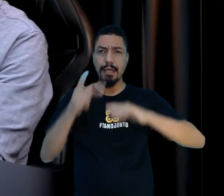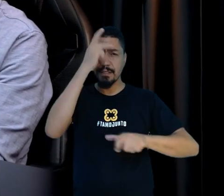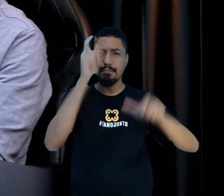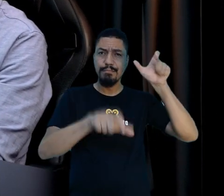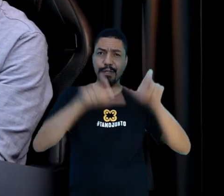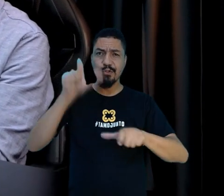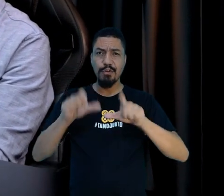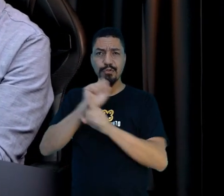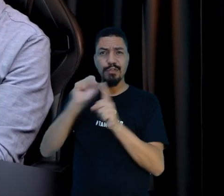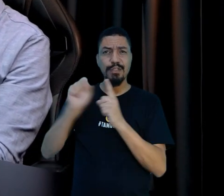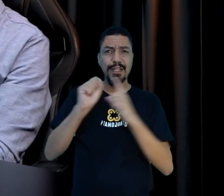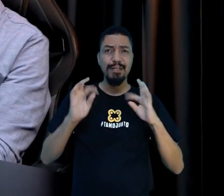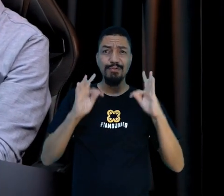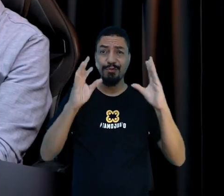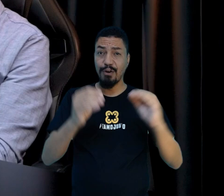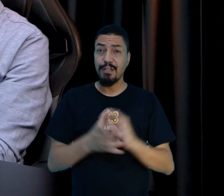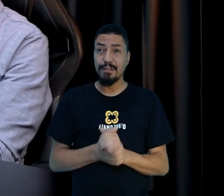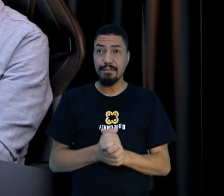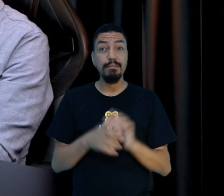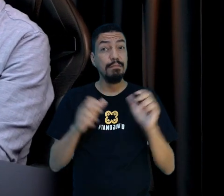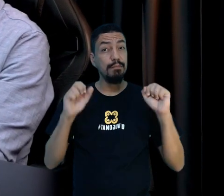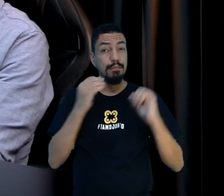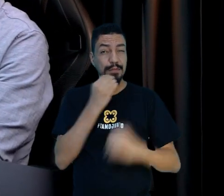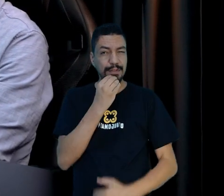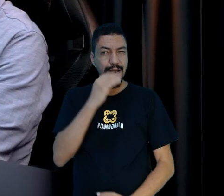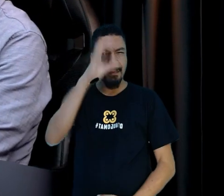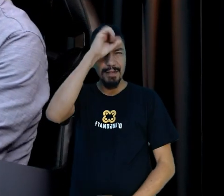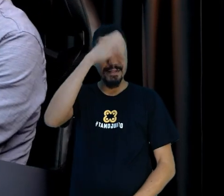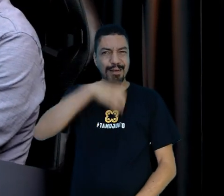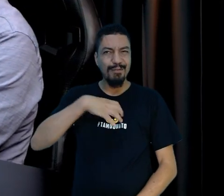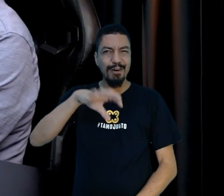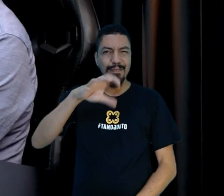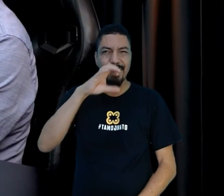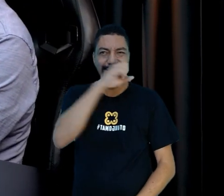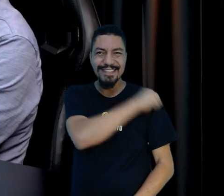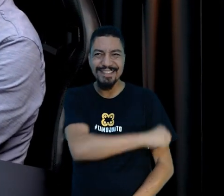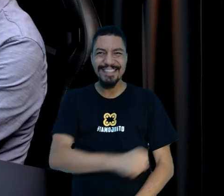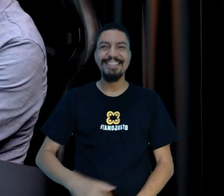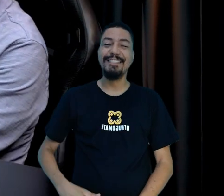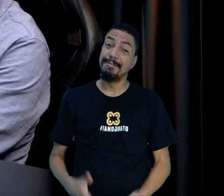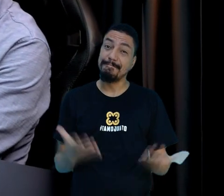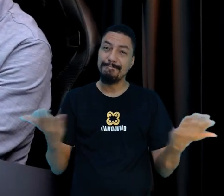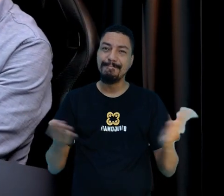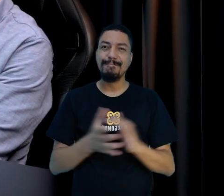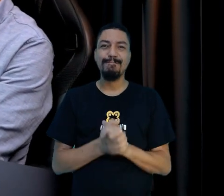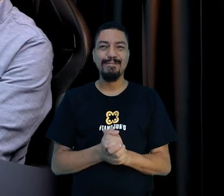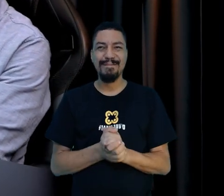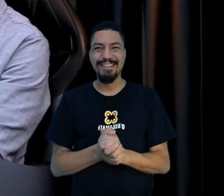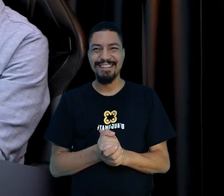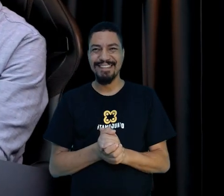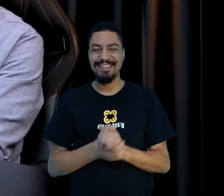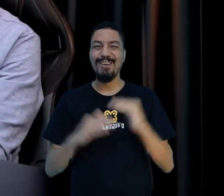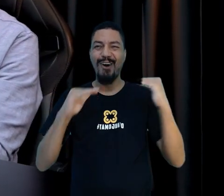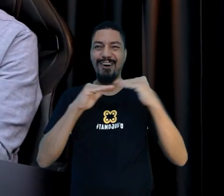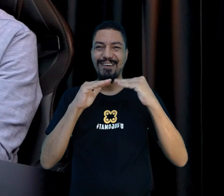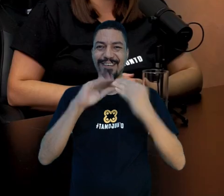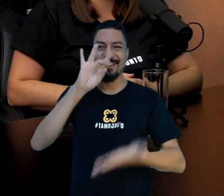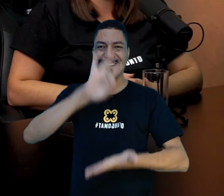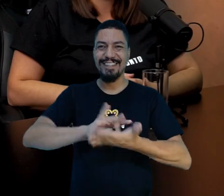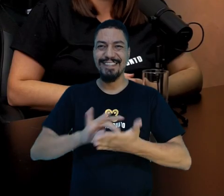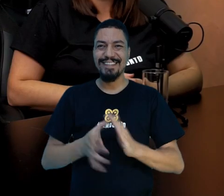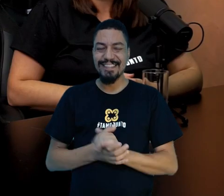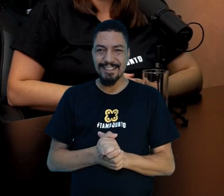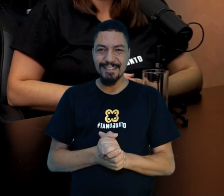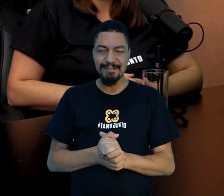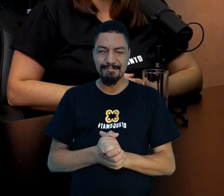Para as pessoas, enfim, para a sociedade. A gente podia aprender isso mais rapidamente, né? Porque, enfim, concordo.